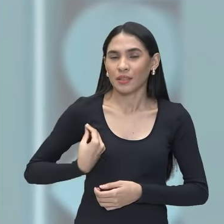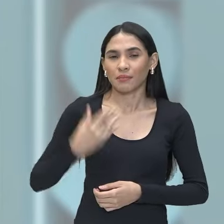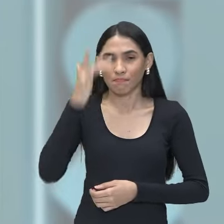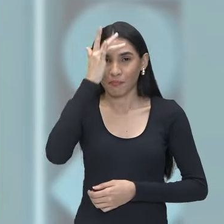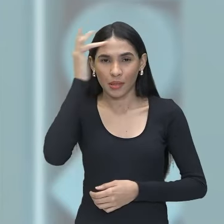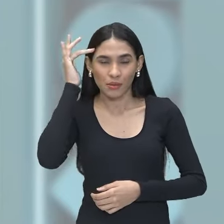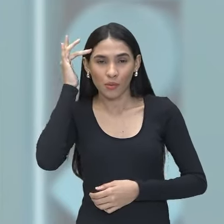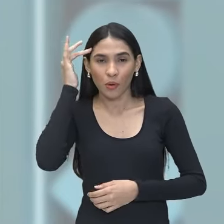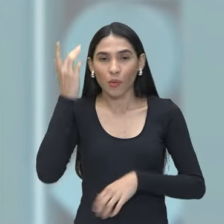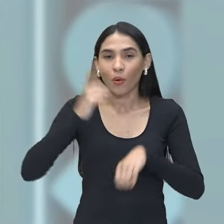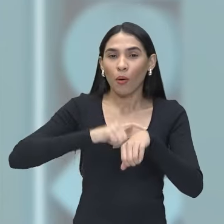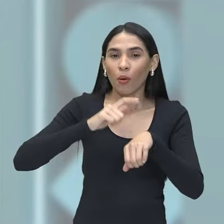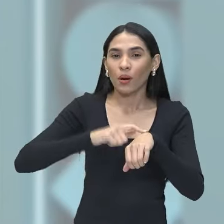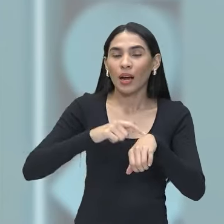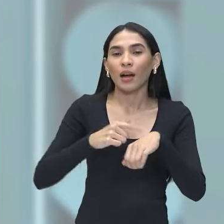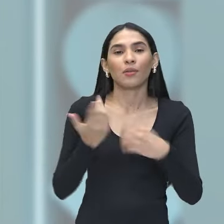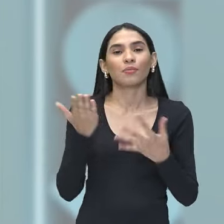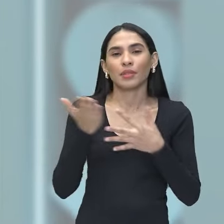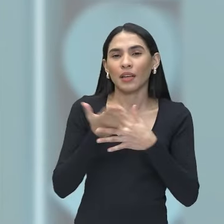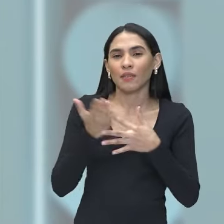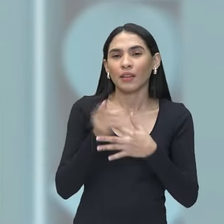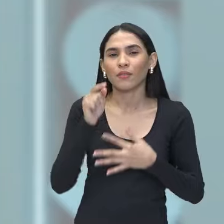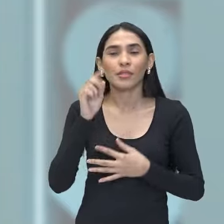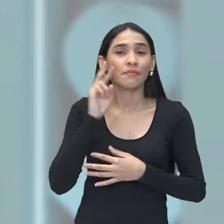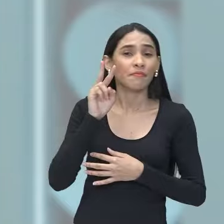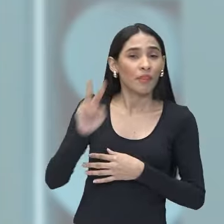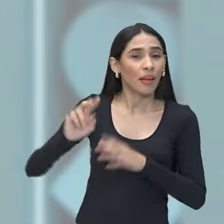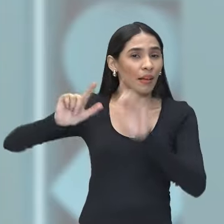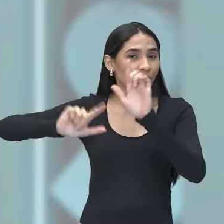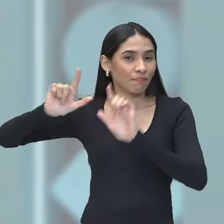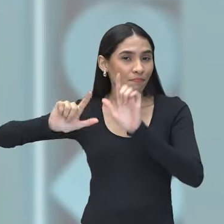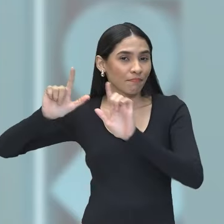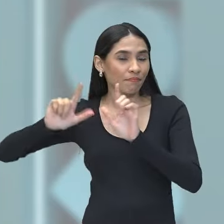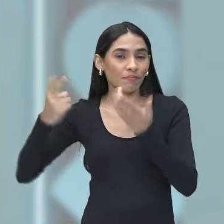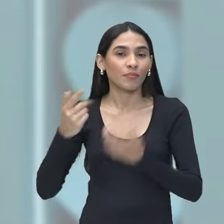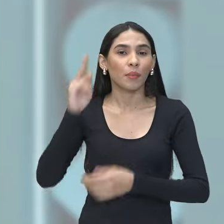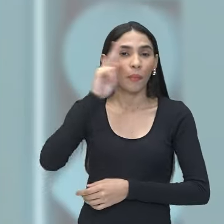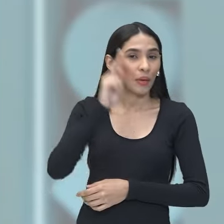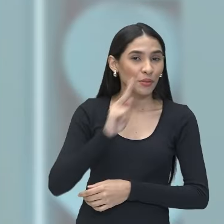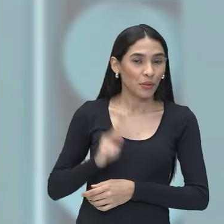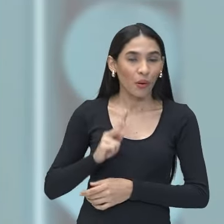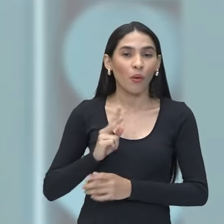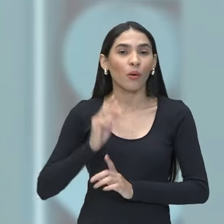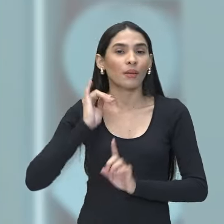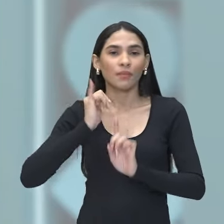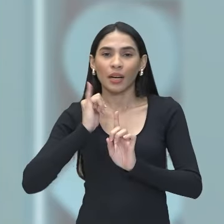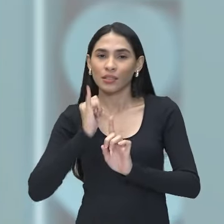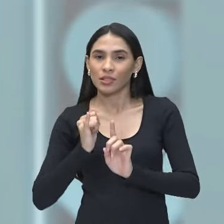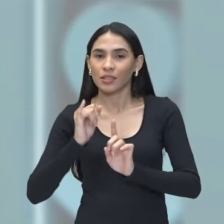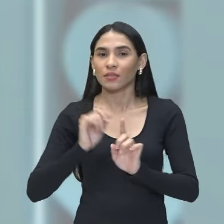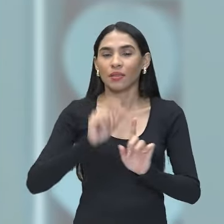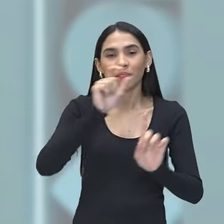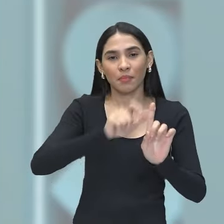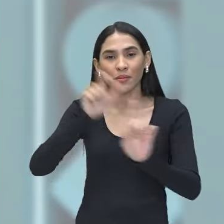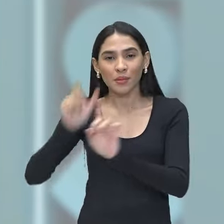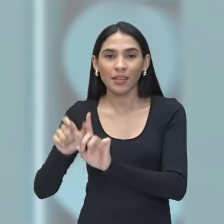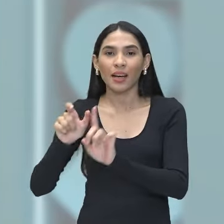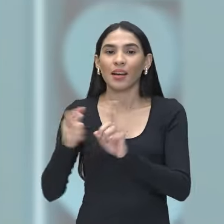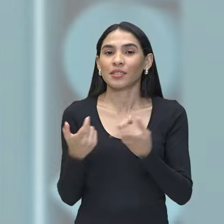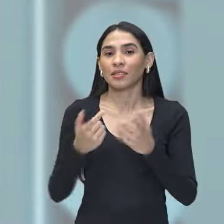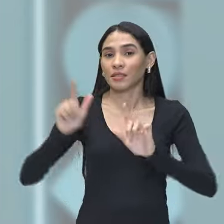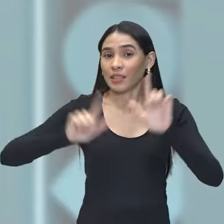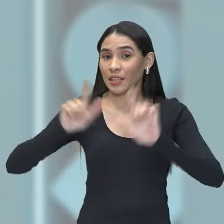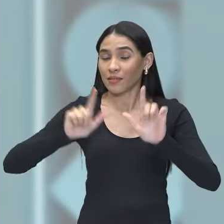assistir aquele programa de entretenimento ali que traz, né, uma história sendo contada por personagens da forma na